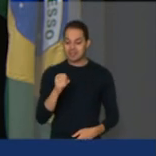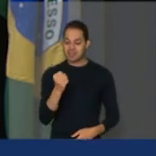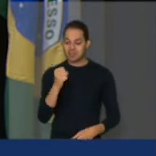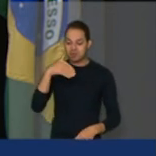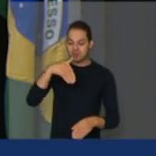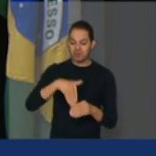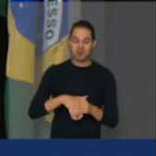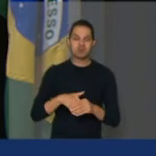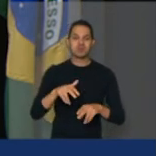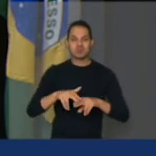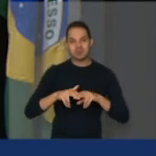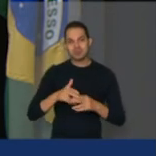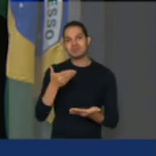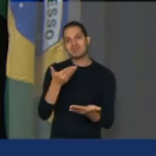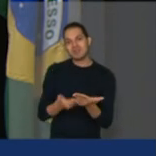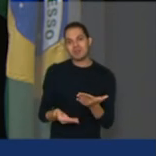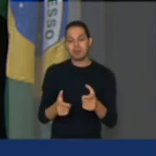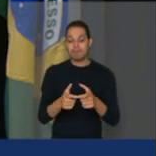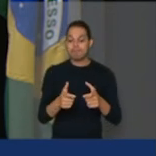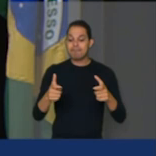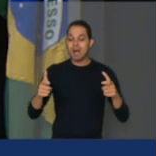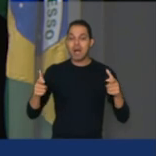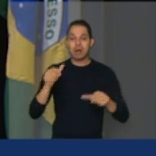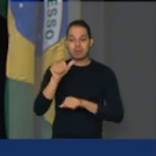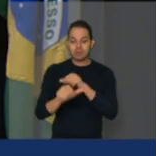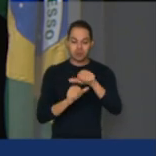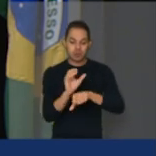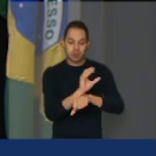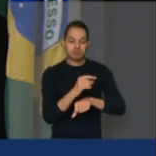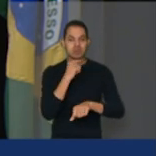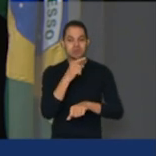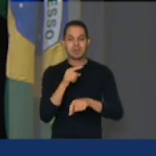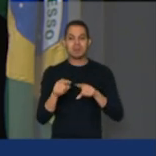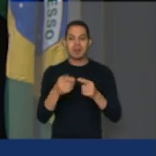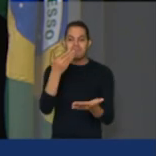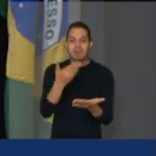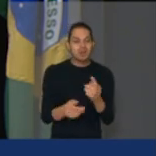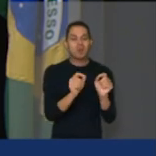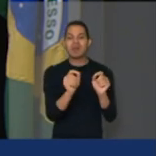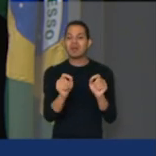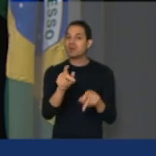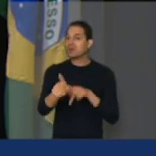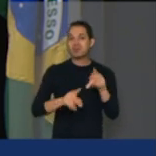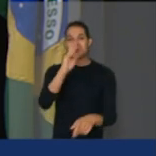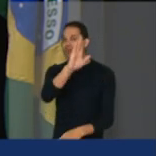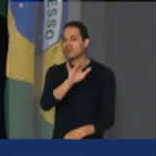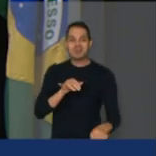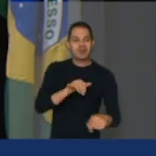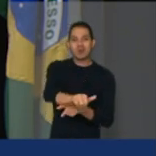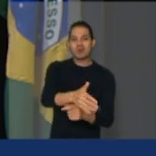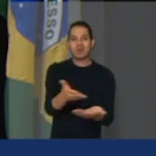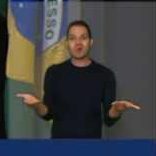não tivemos a maioria necessária para fazer alteração na Constituição acho que perdeu com isso quem perdeu com isso foi o povo brasileiro